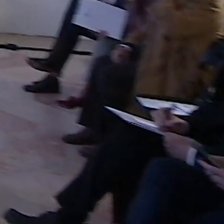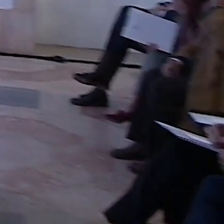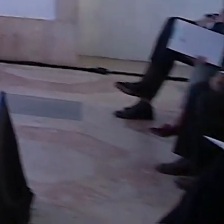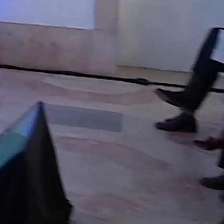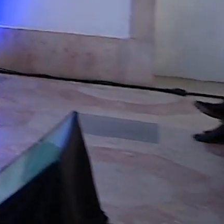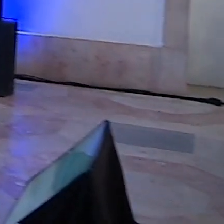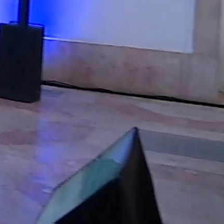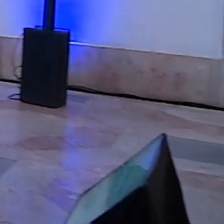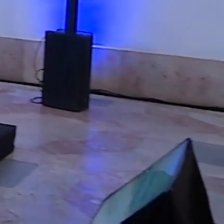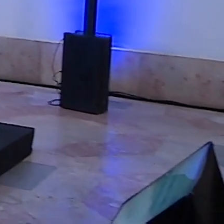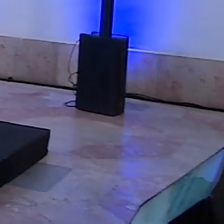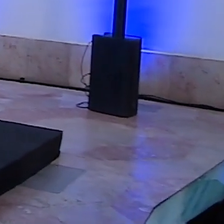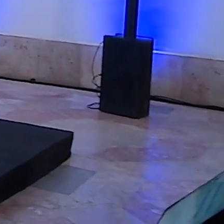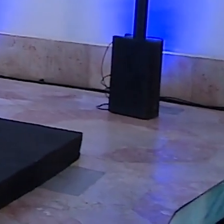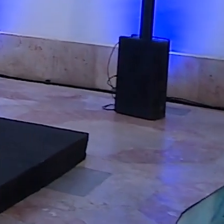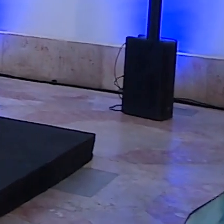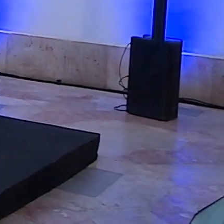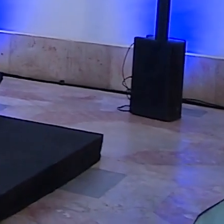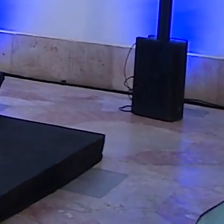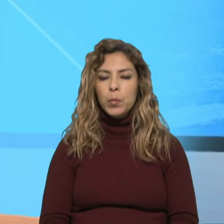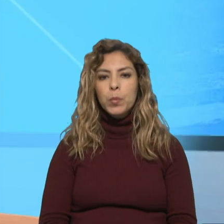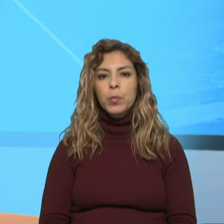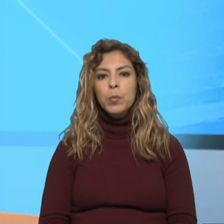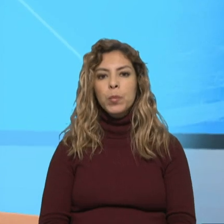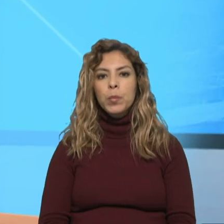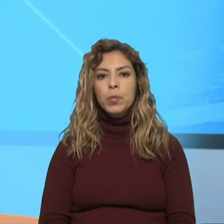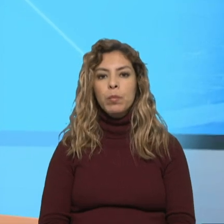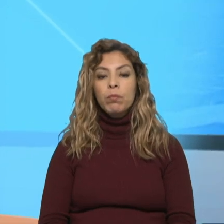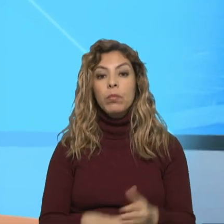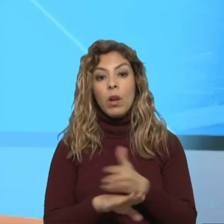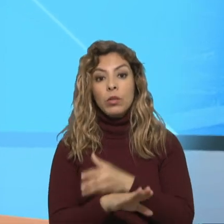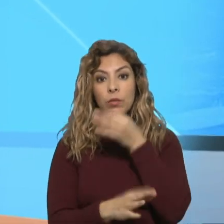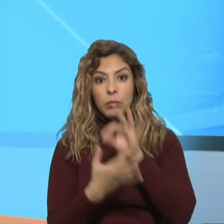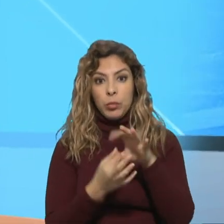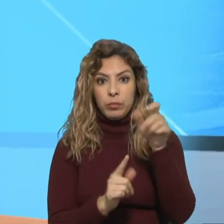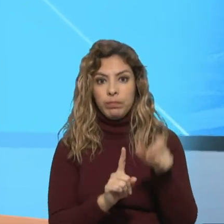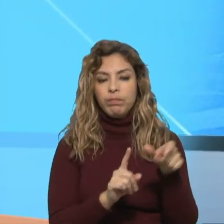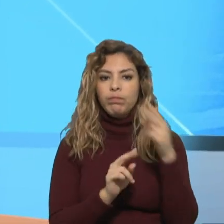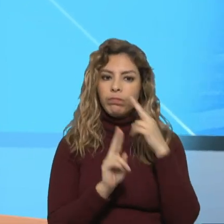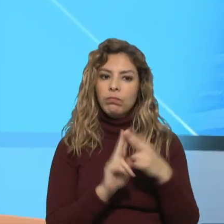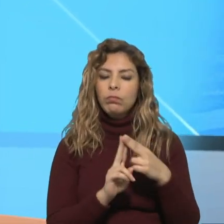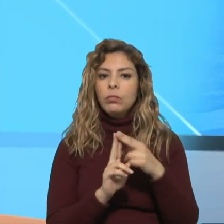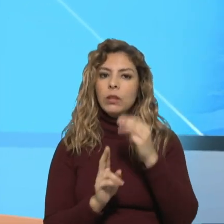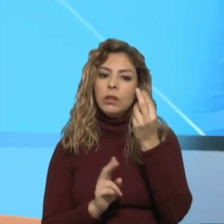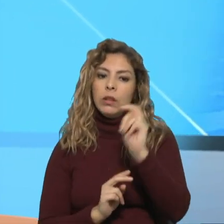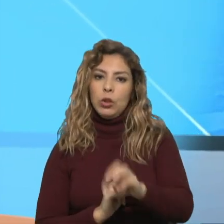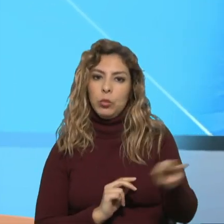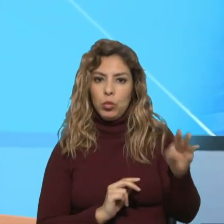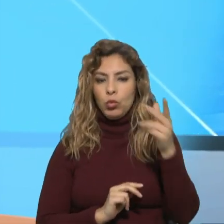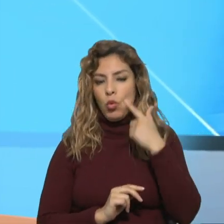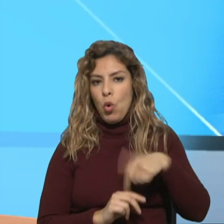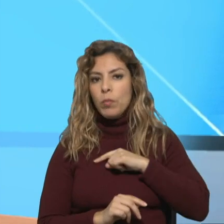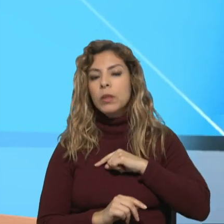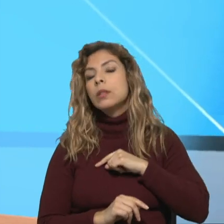conflitos, também à diplomacia e à paz. Antes de falarmos sobre o encontro 3 milhões de nós, damos ainda espaço a quem deseja